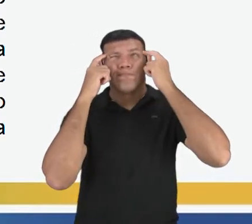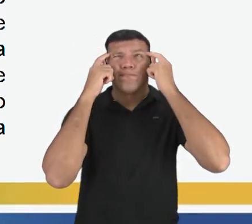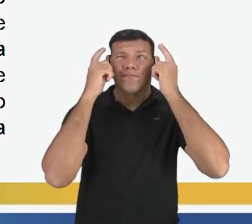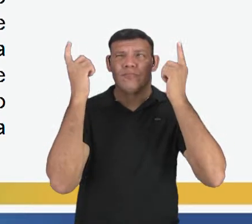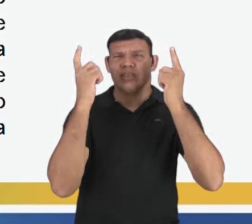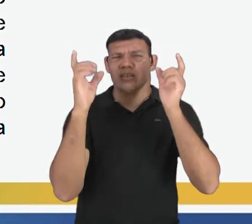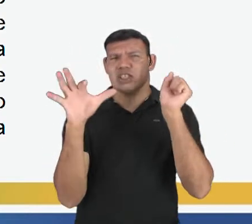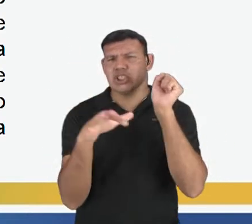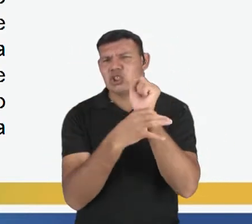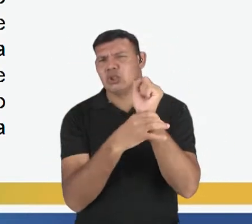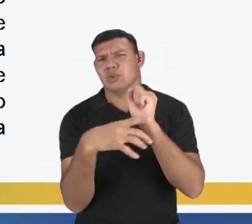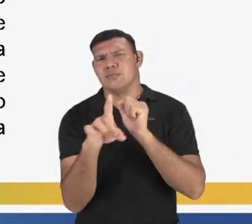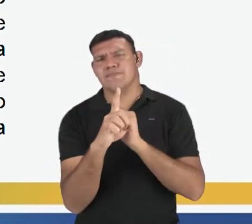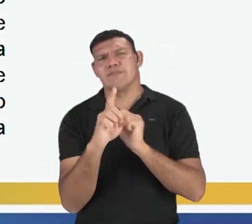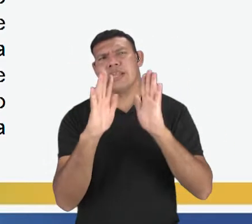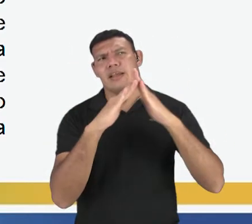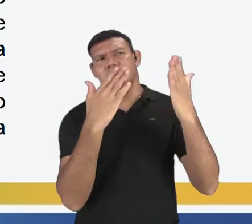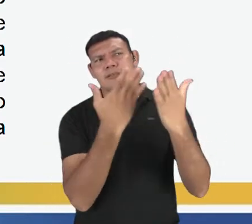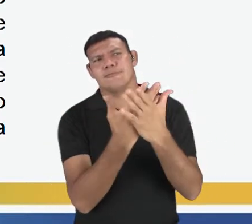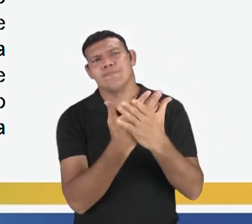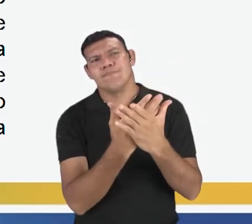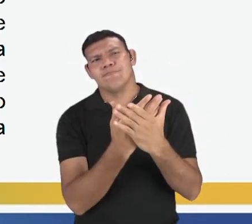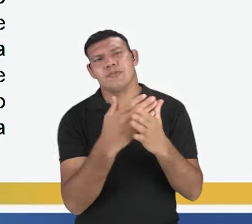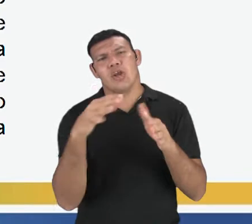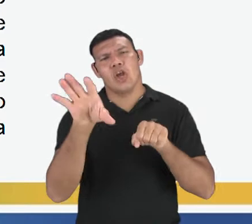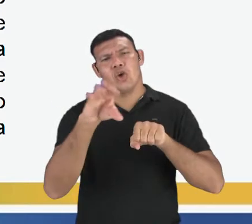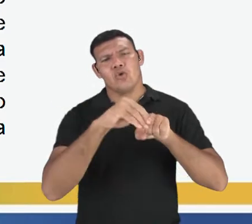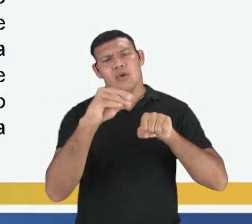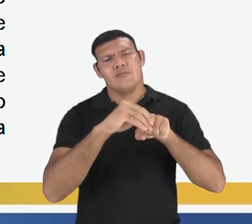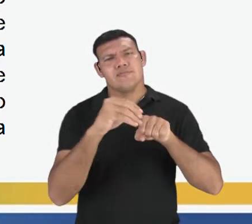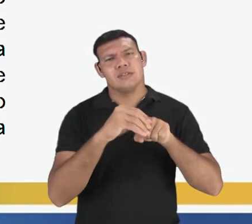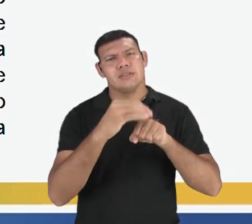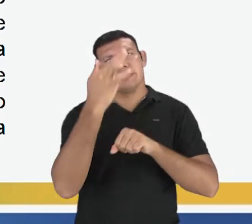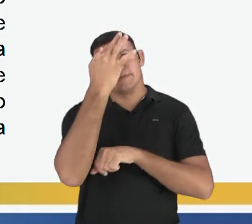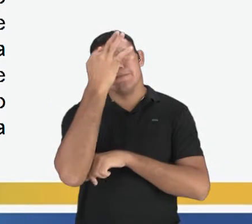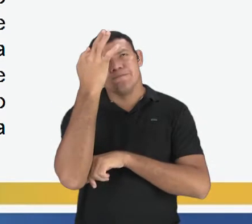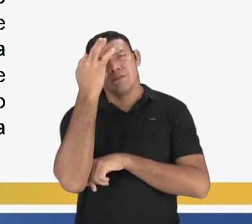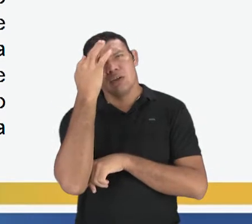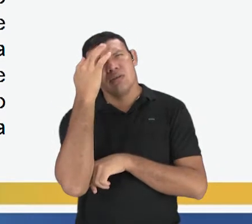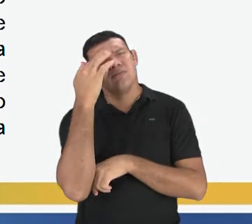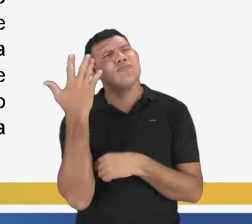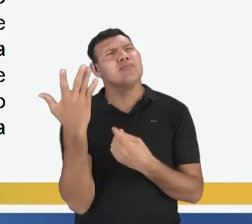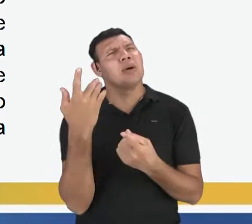seguro. Ou seja, o cara está na escola aprendendo filosofia, mas para que serve